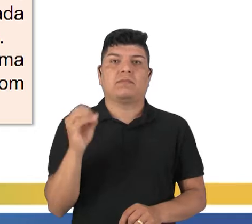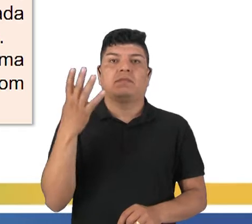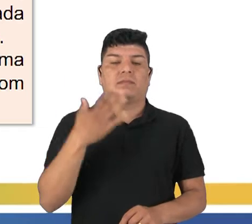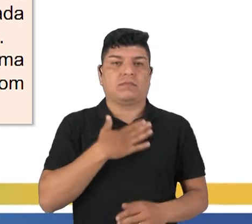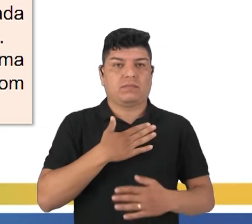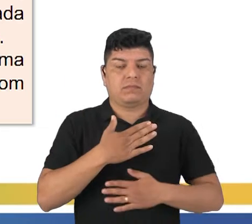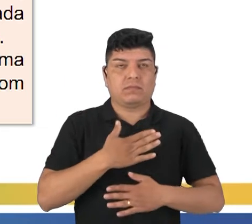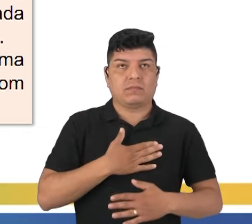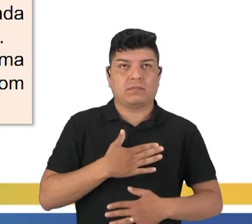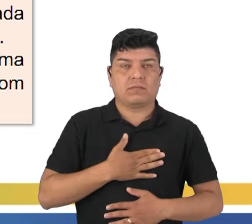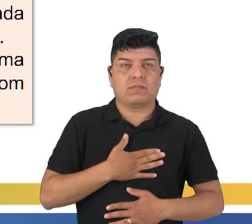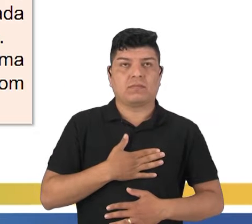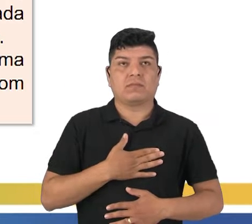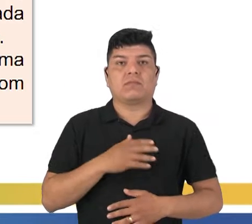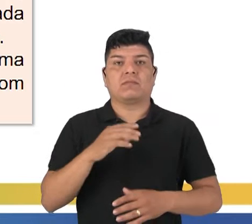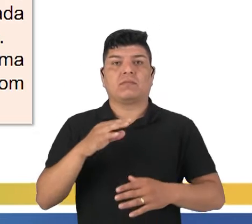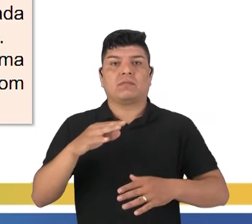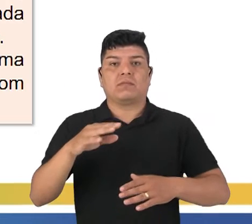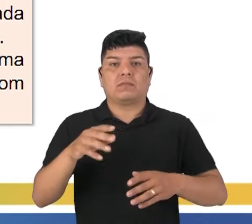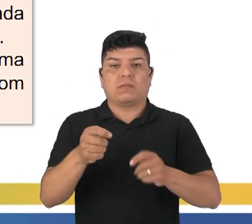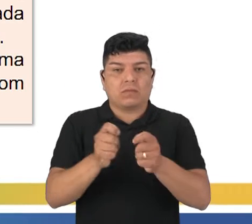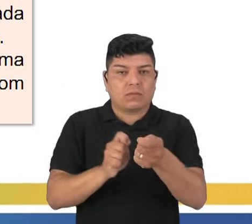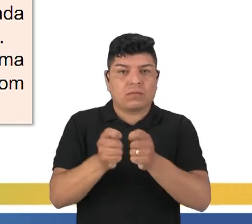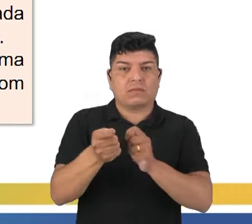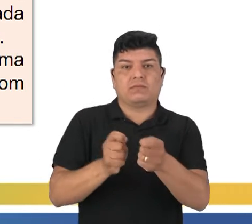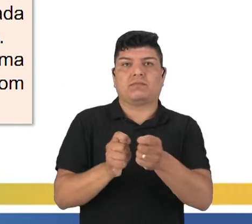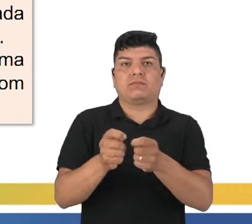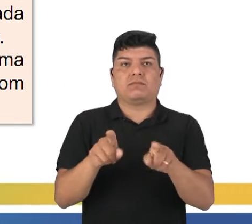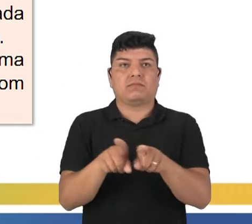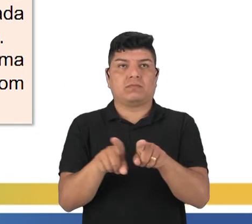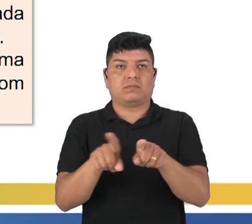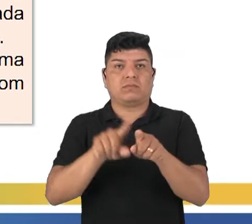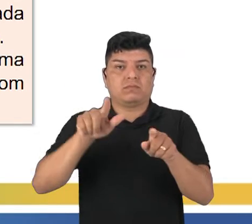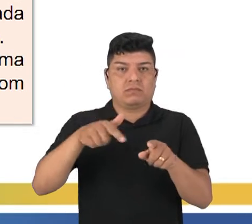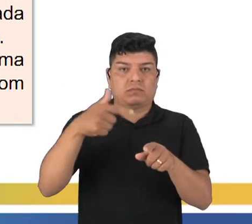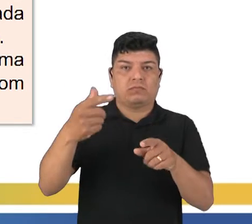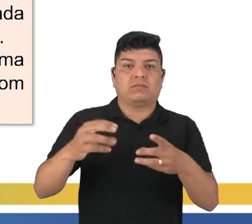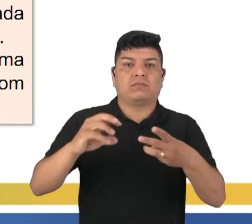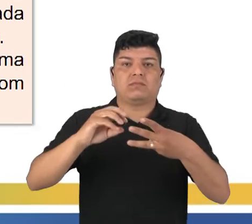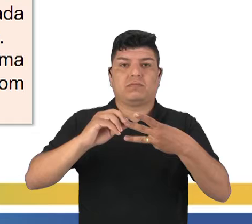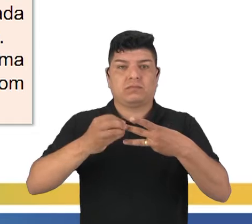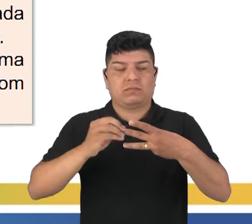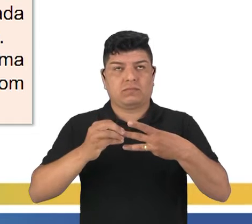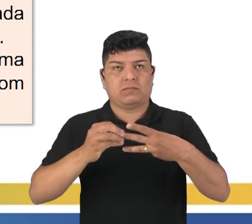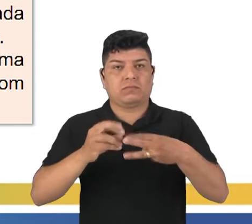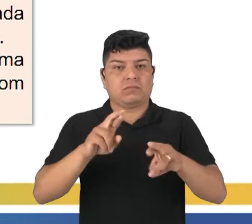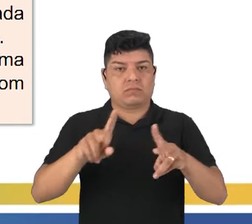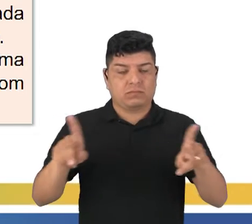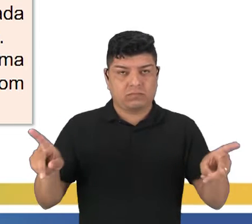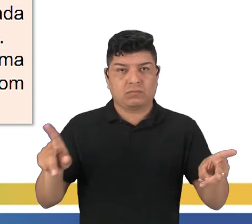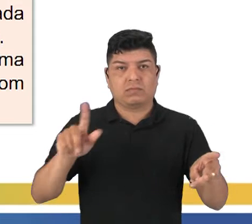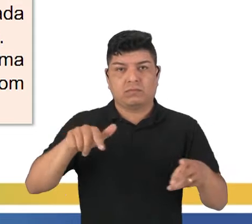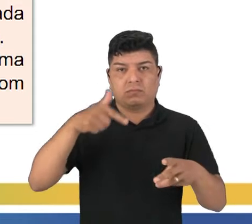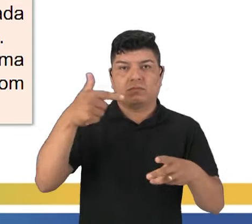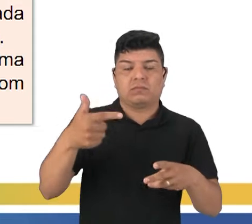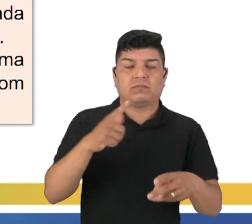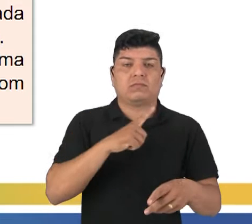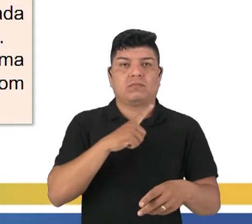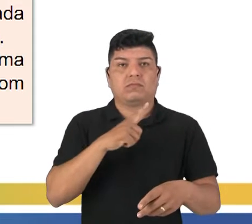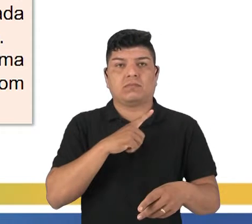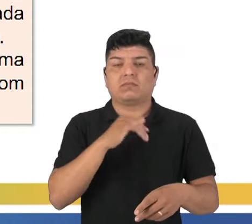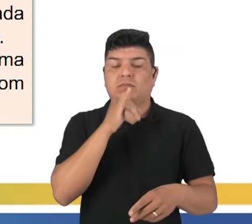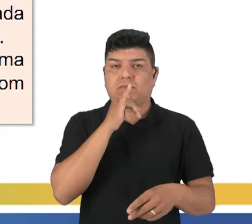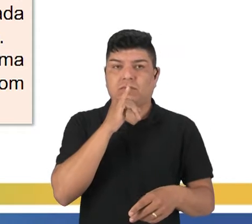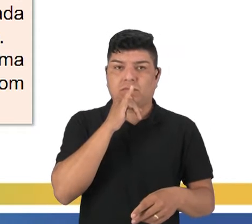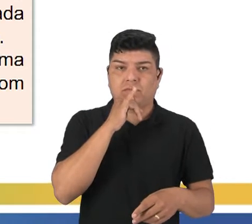nosso corpo, atuam regulando a função de outras células. Diferentemente de outras substâncias, como,